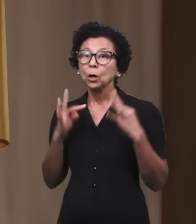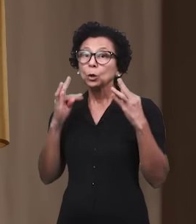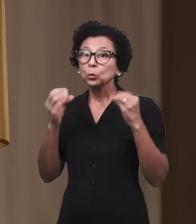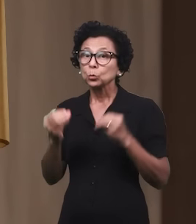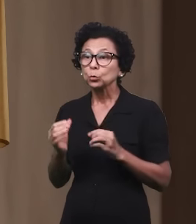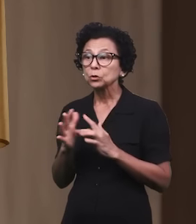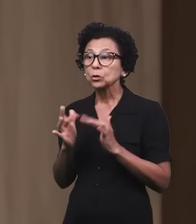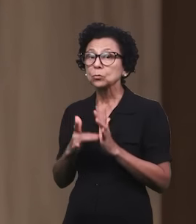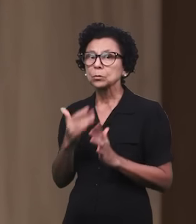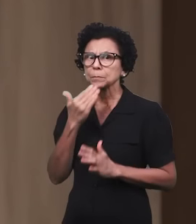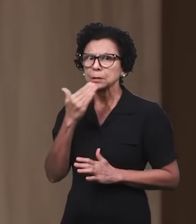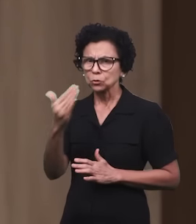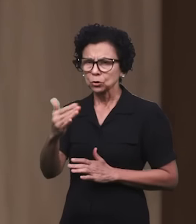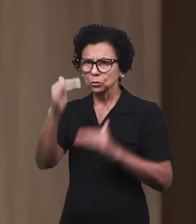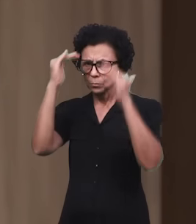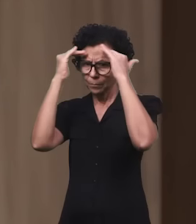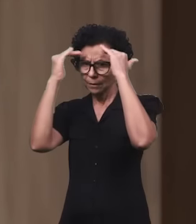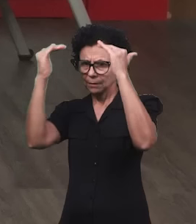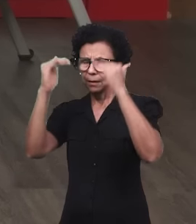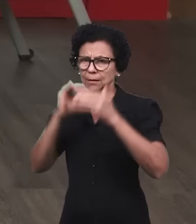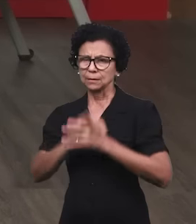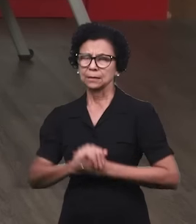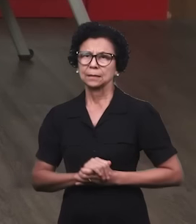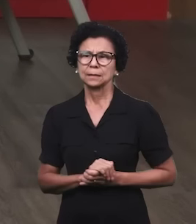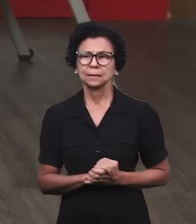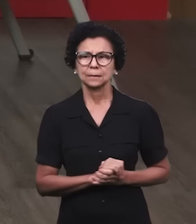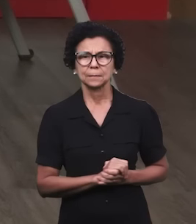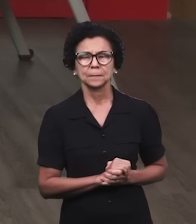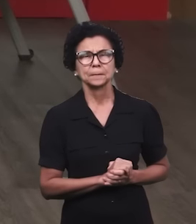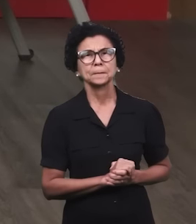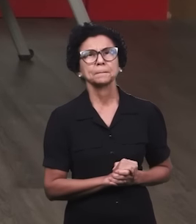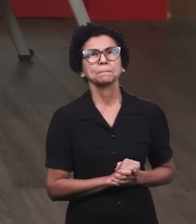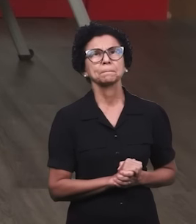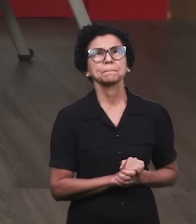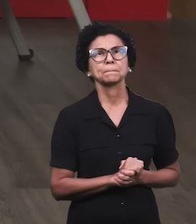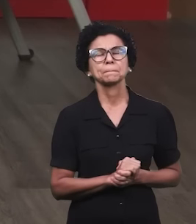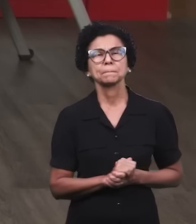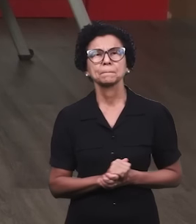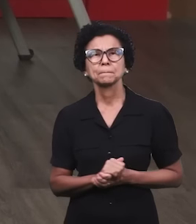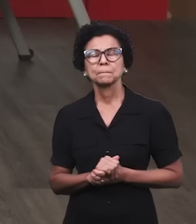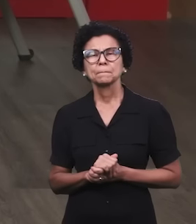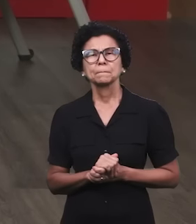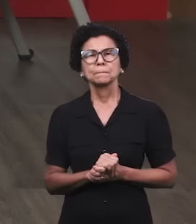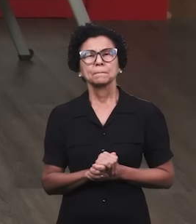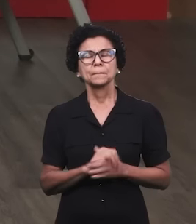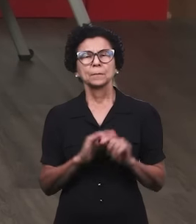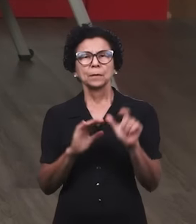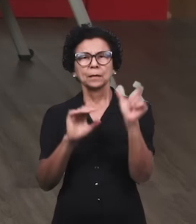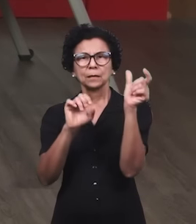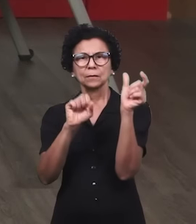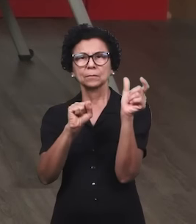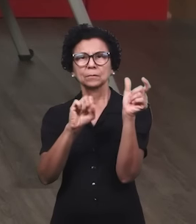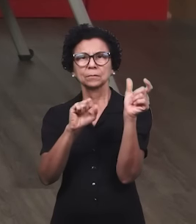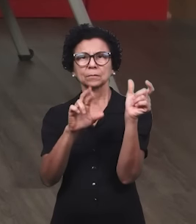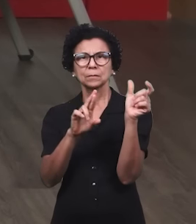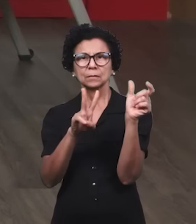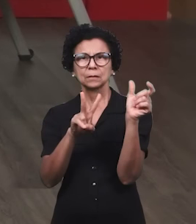disser. A palavra servo, no original grego, a